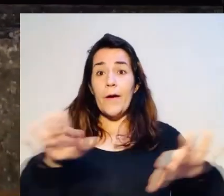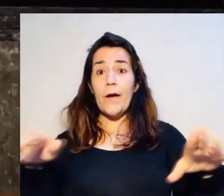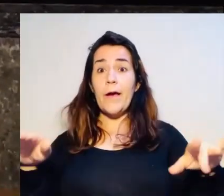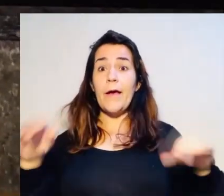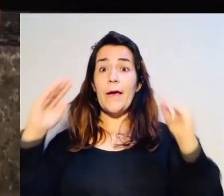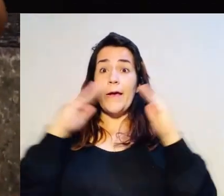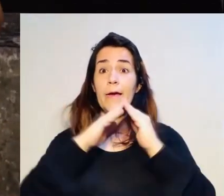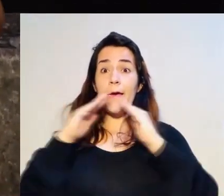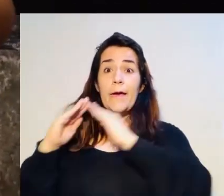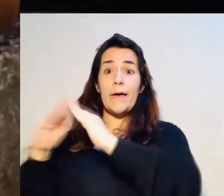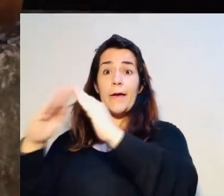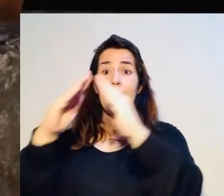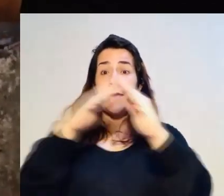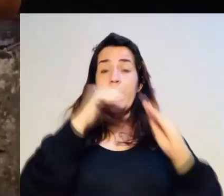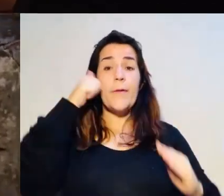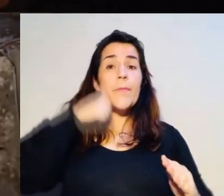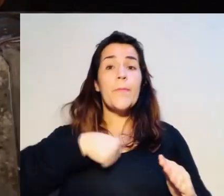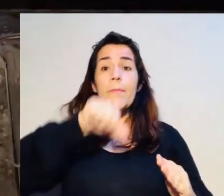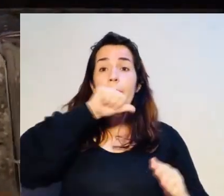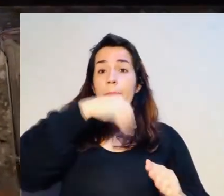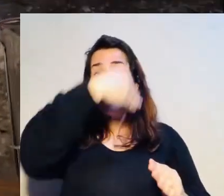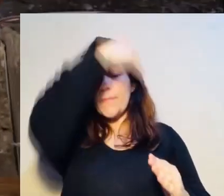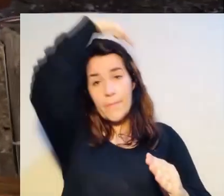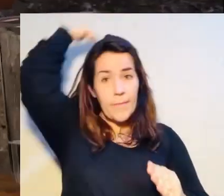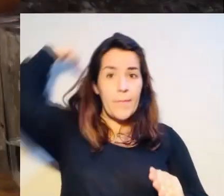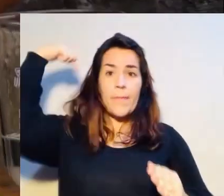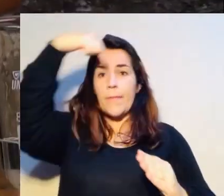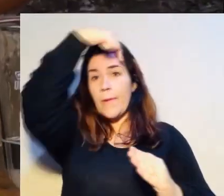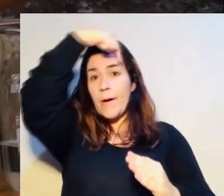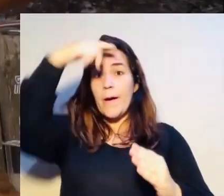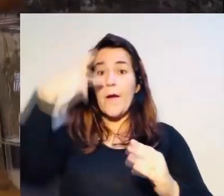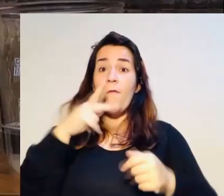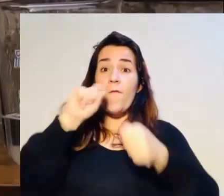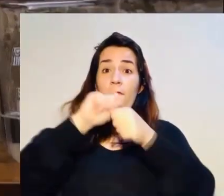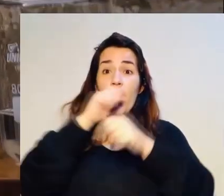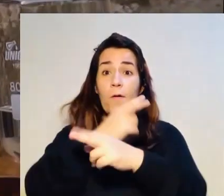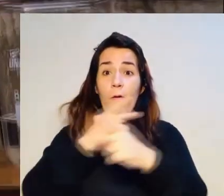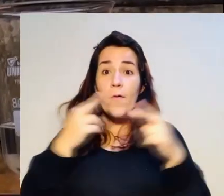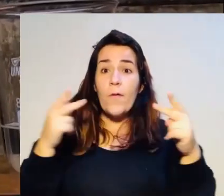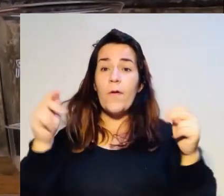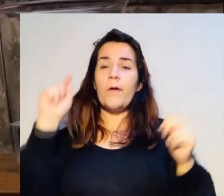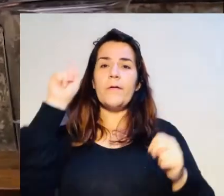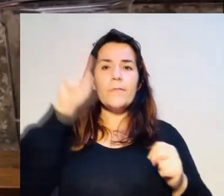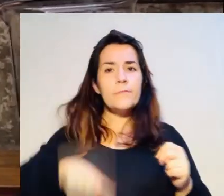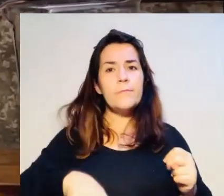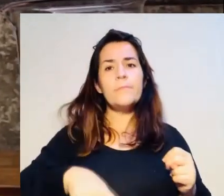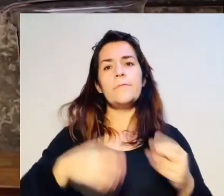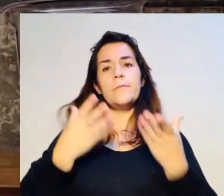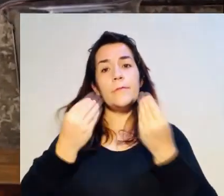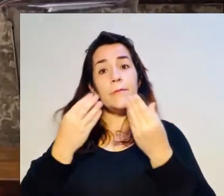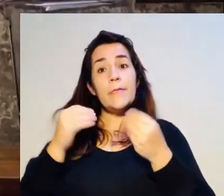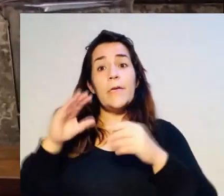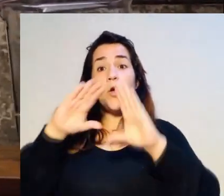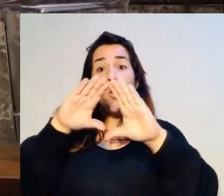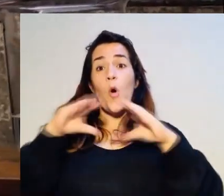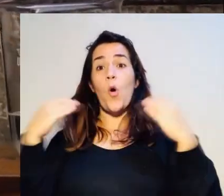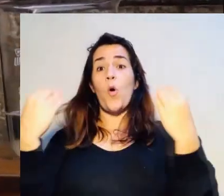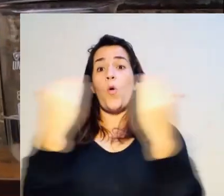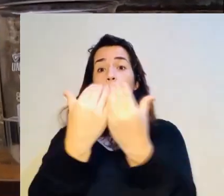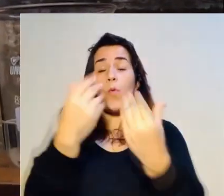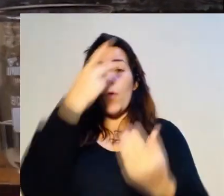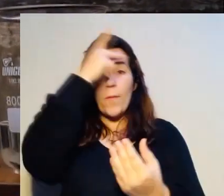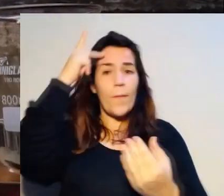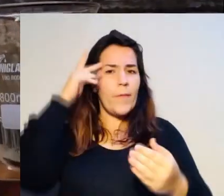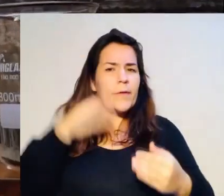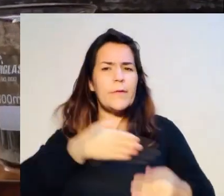Terreiros e casas de mãe de santo, de pais de santo, são, para uma